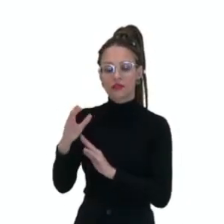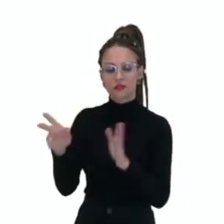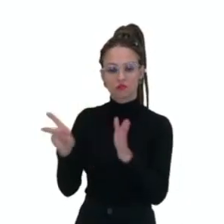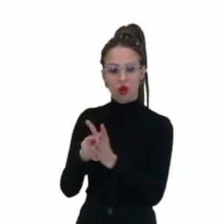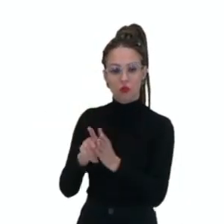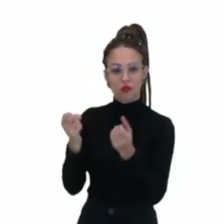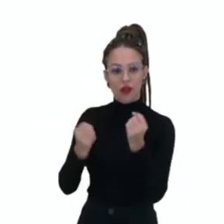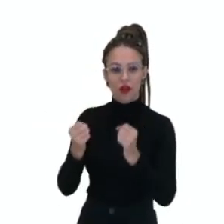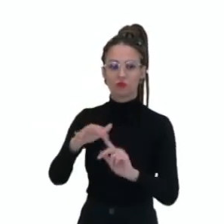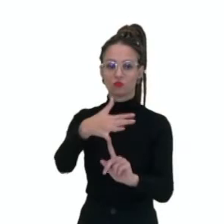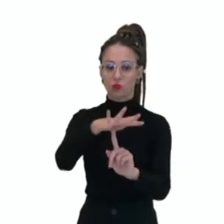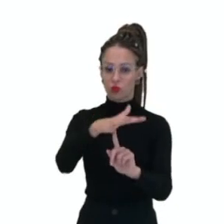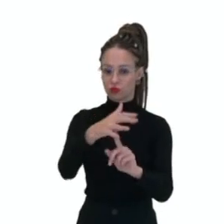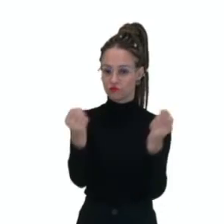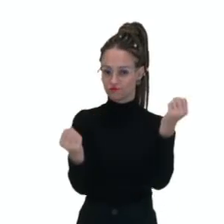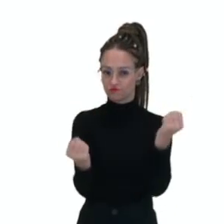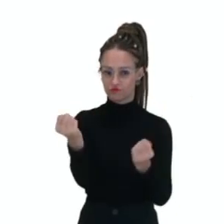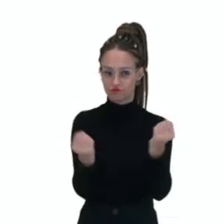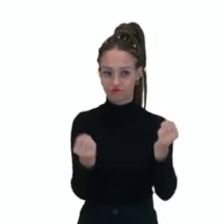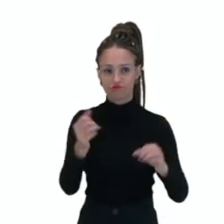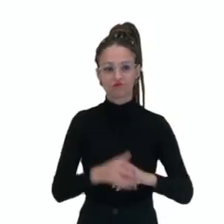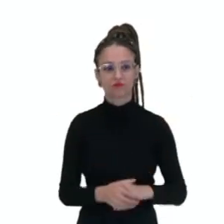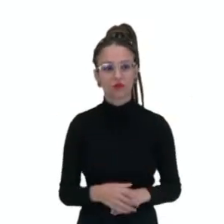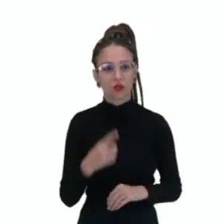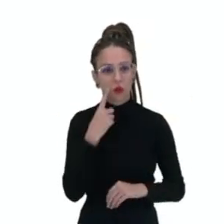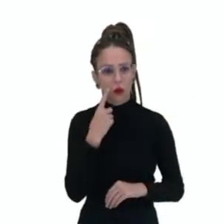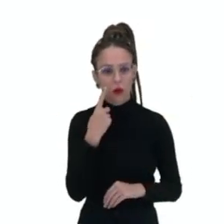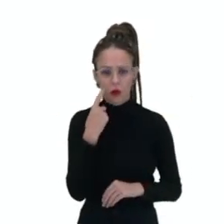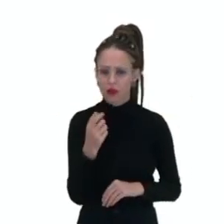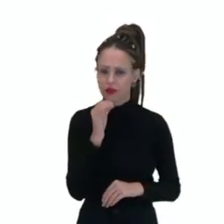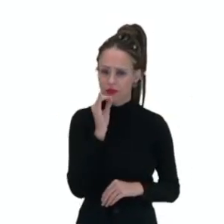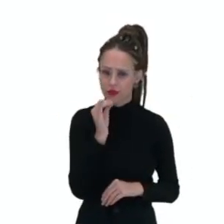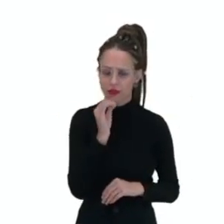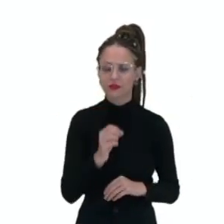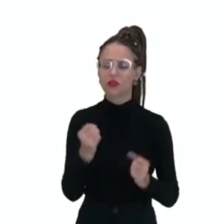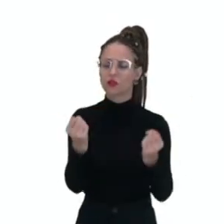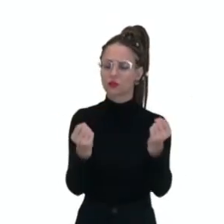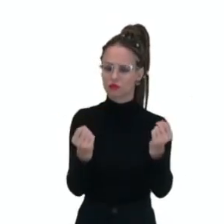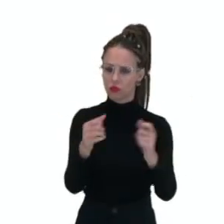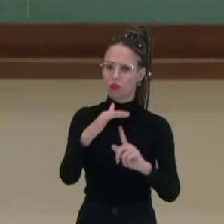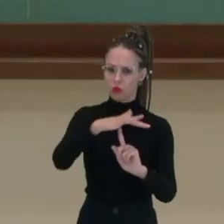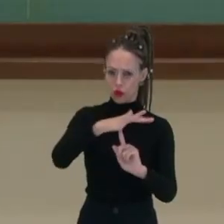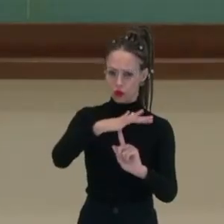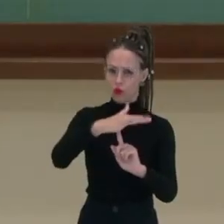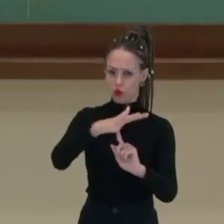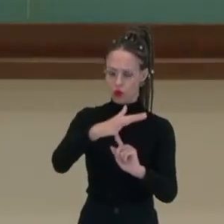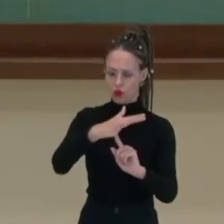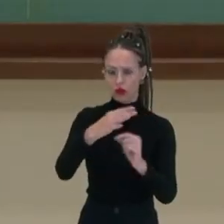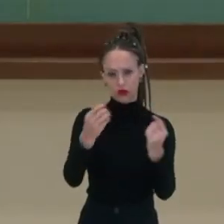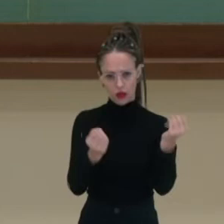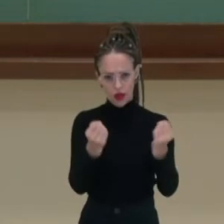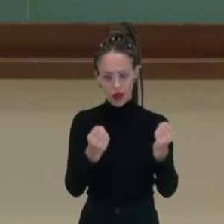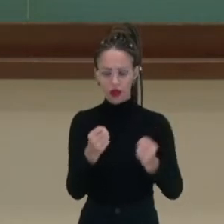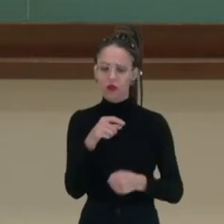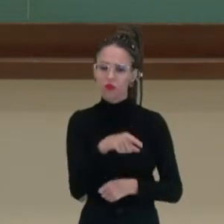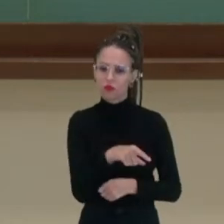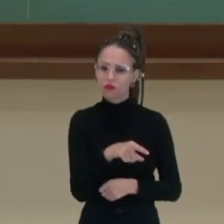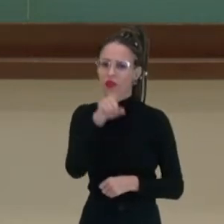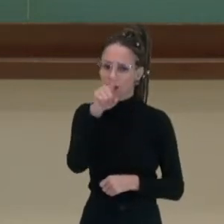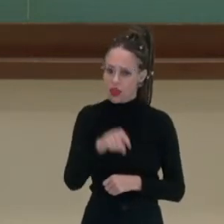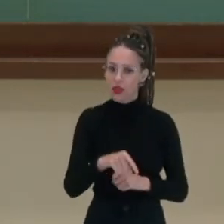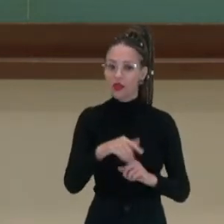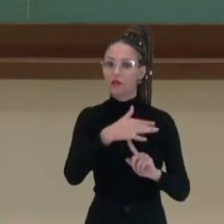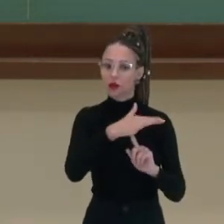veículos. Olha que interessante. Um motor para um veículo, ele pode ser considerado, né, um